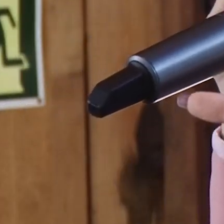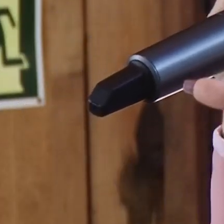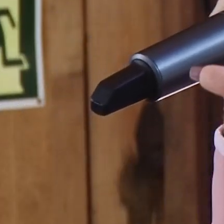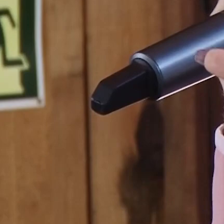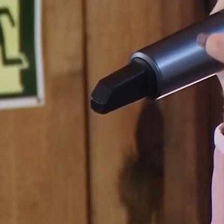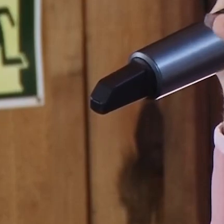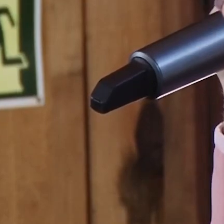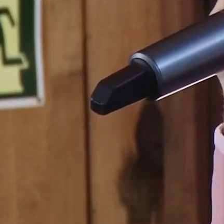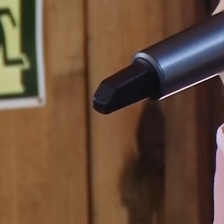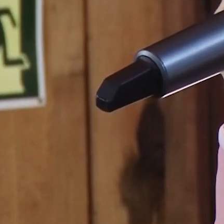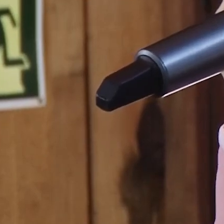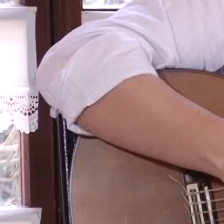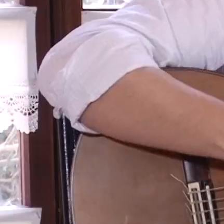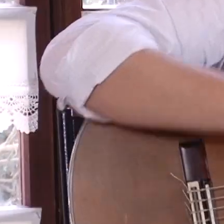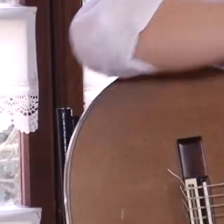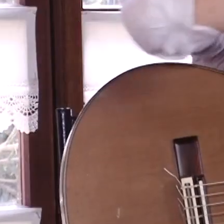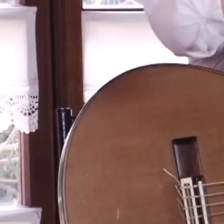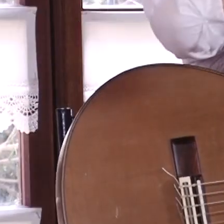picat.